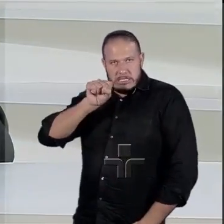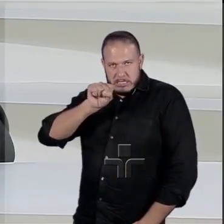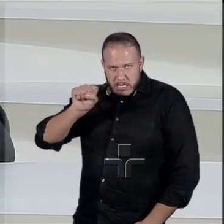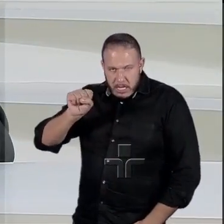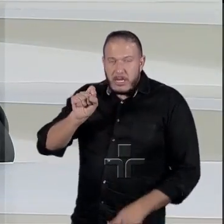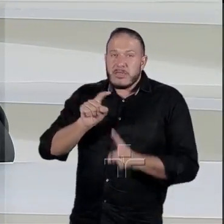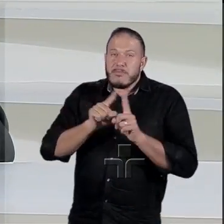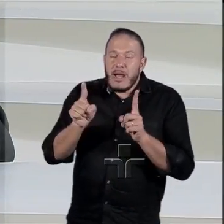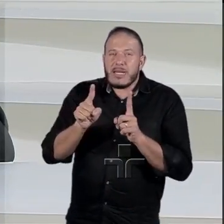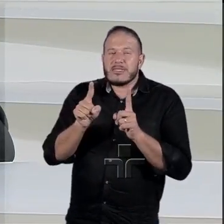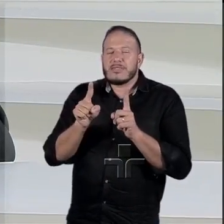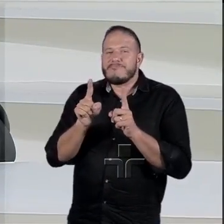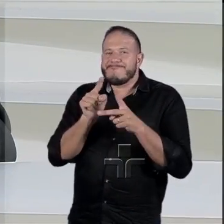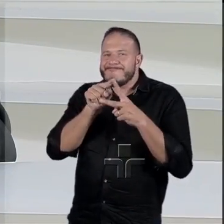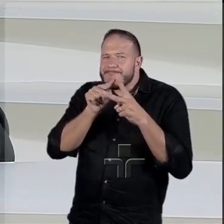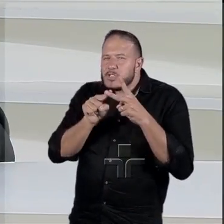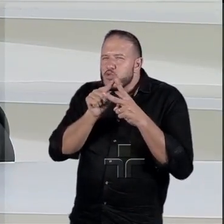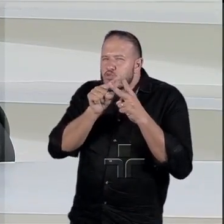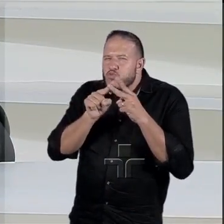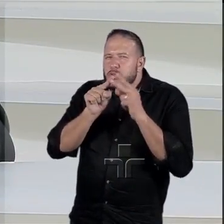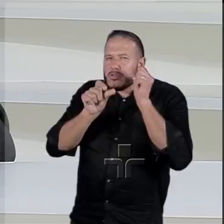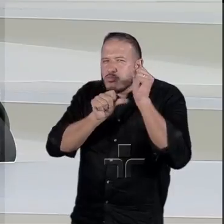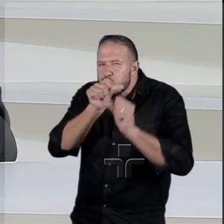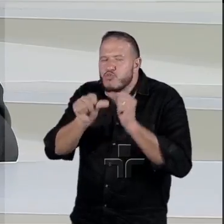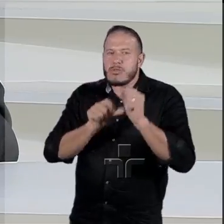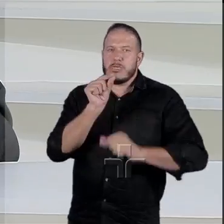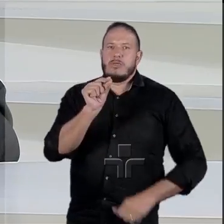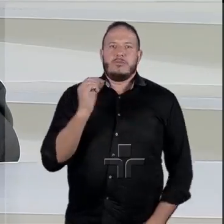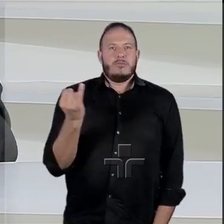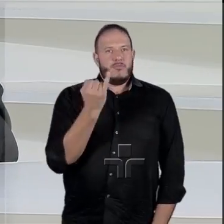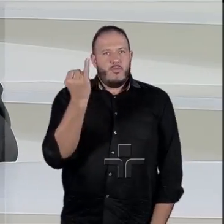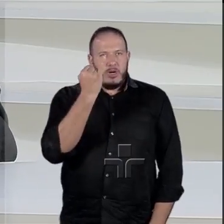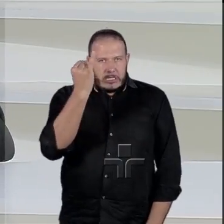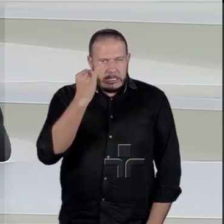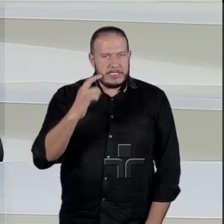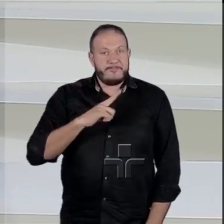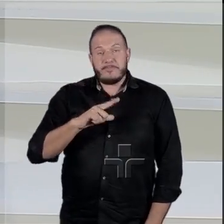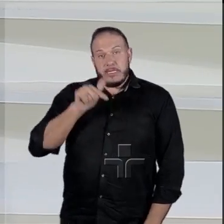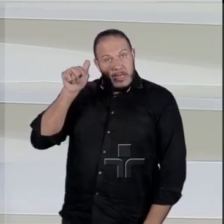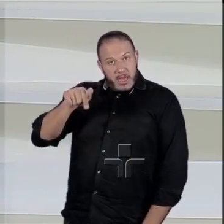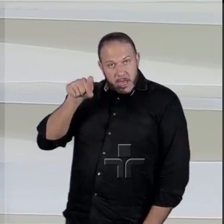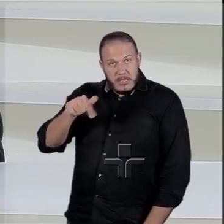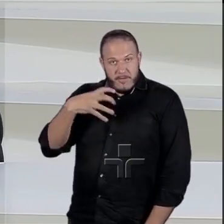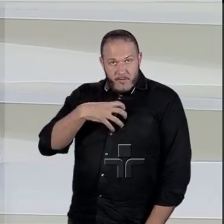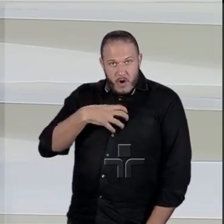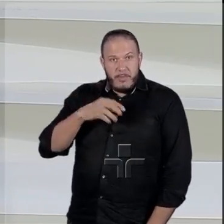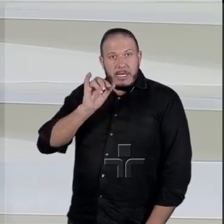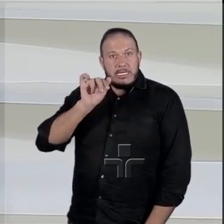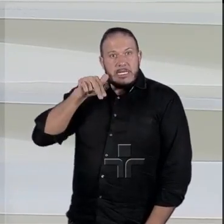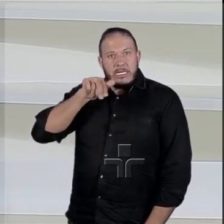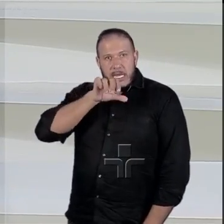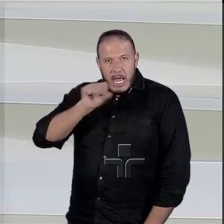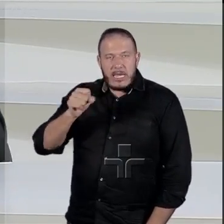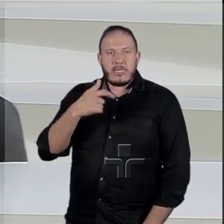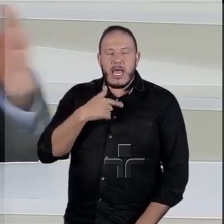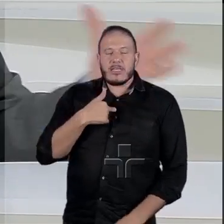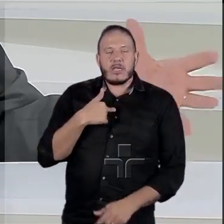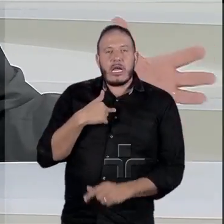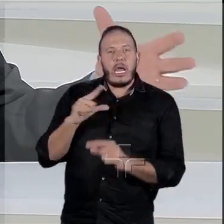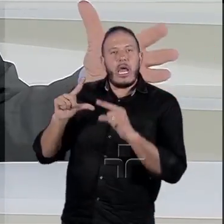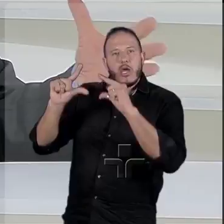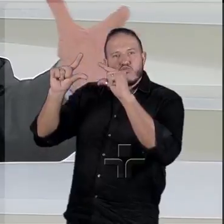com 2 mudanças muito importantes. Esse sistema de INSS seria achatado